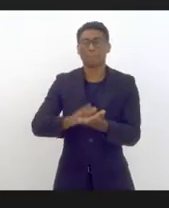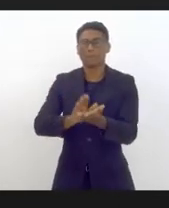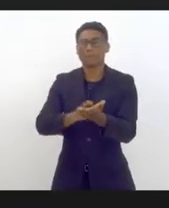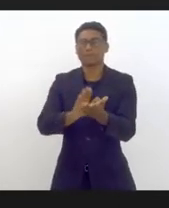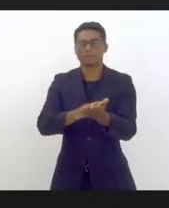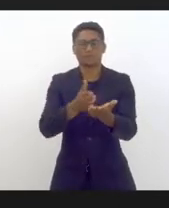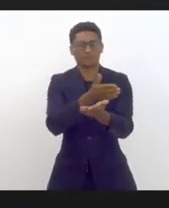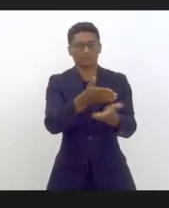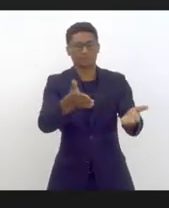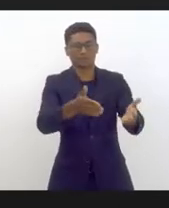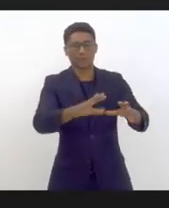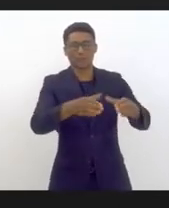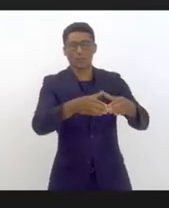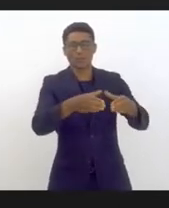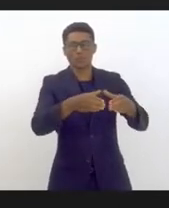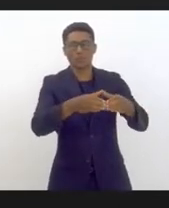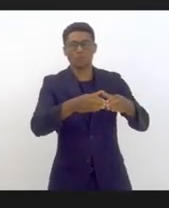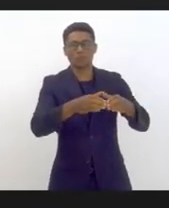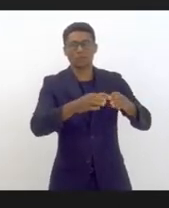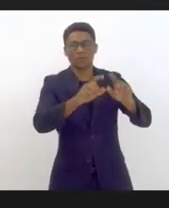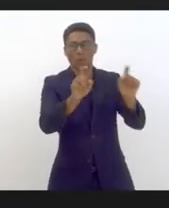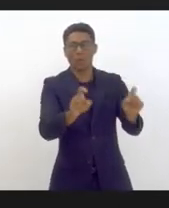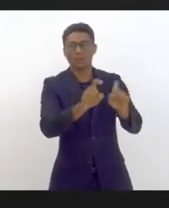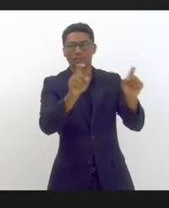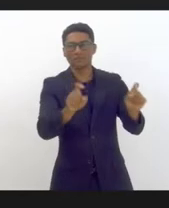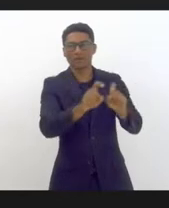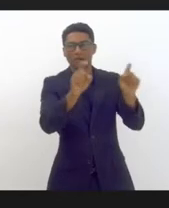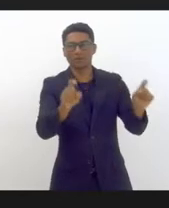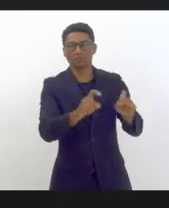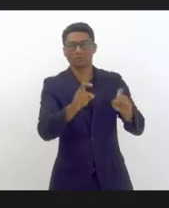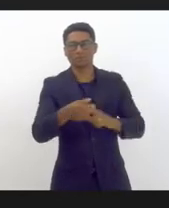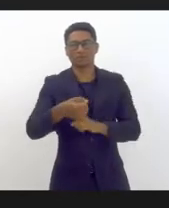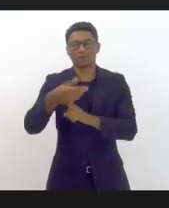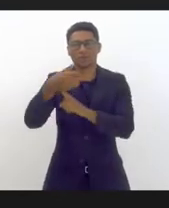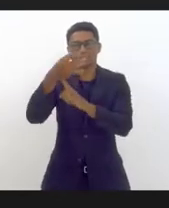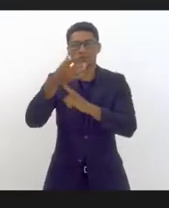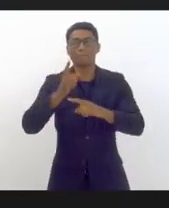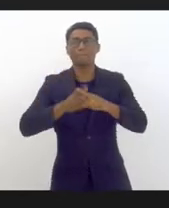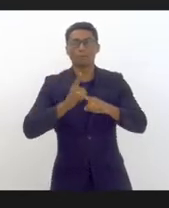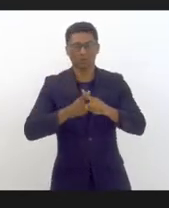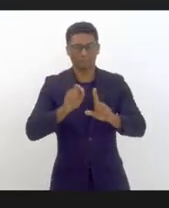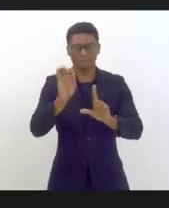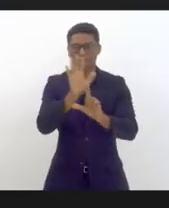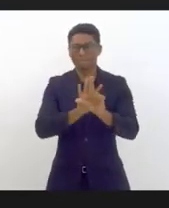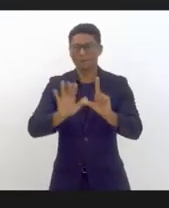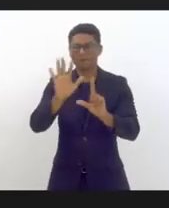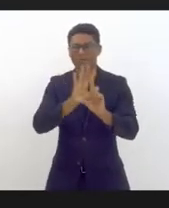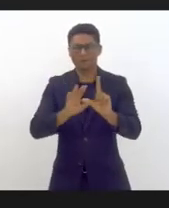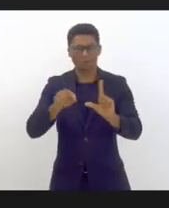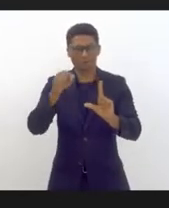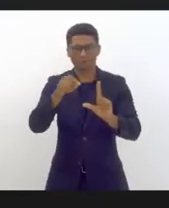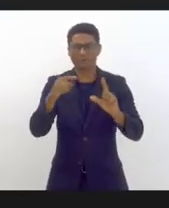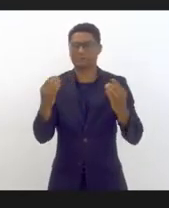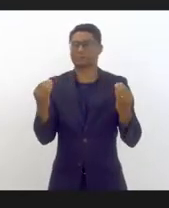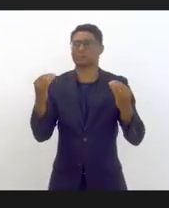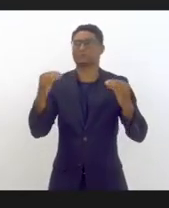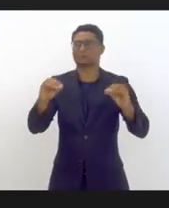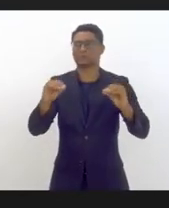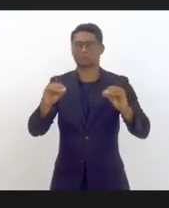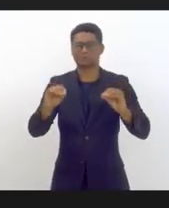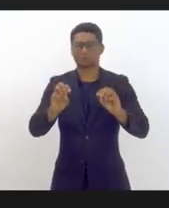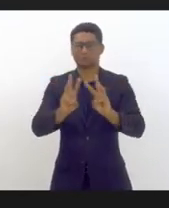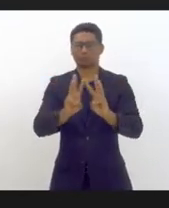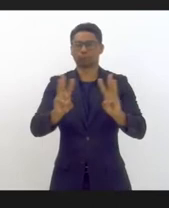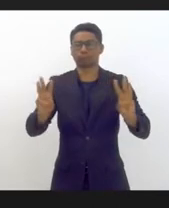informática da Assembleia Legislativa, que não é uma tarefa fácil colocar uma plataforma tão abrangente no